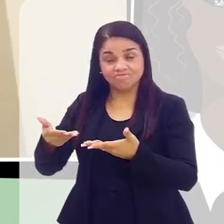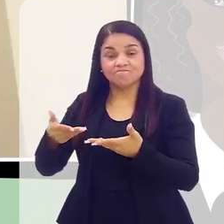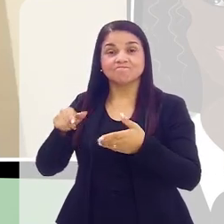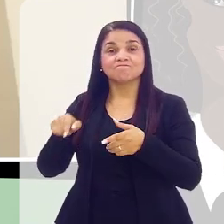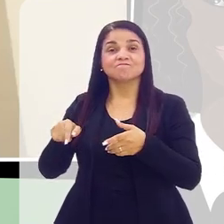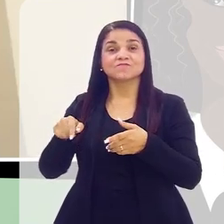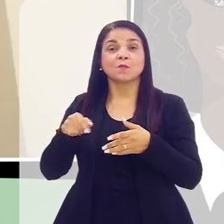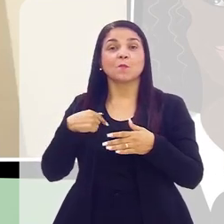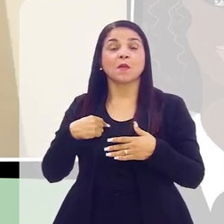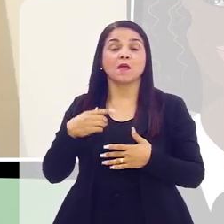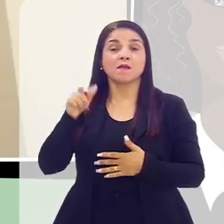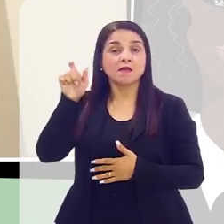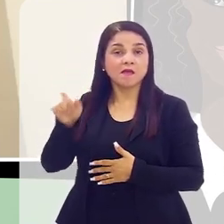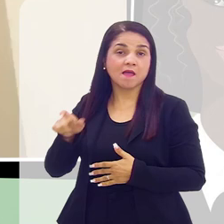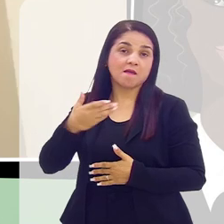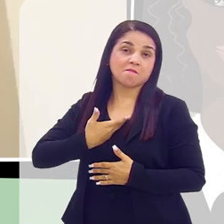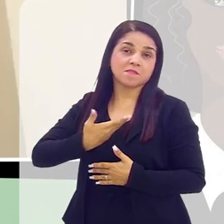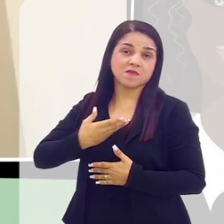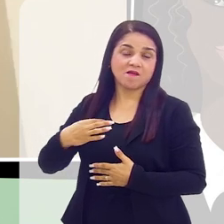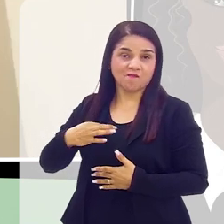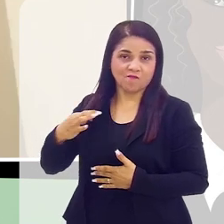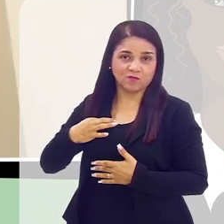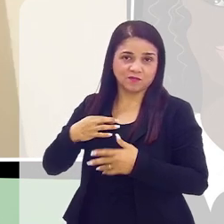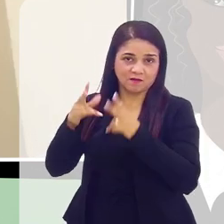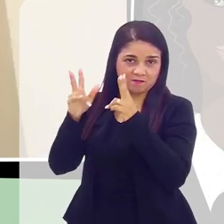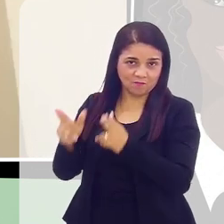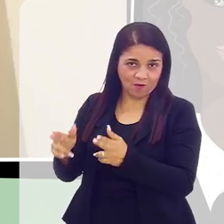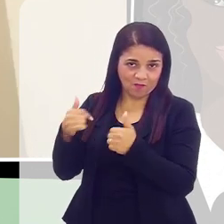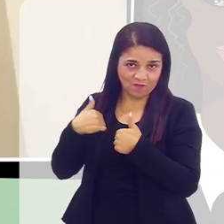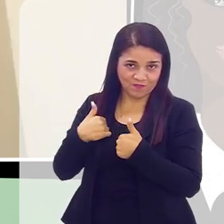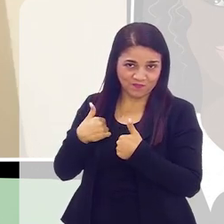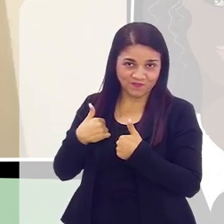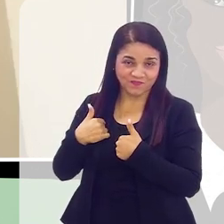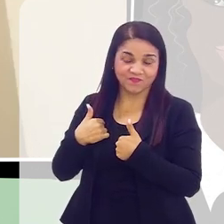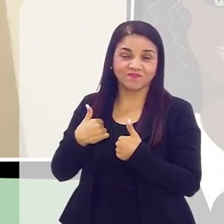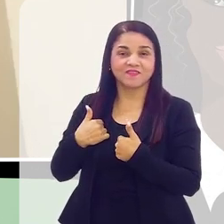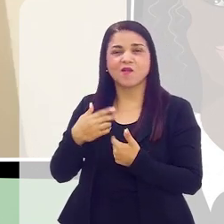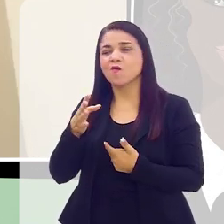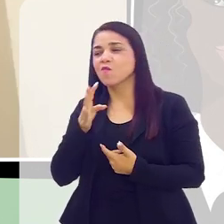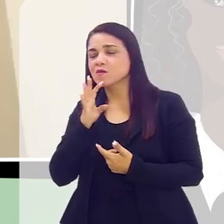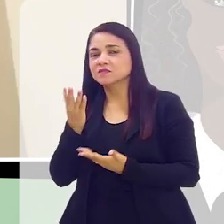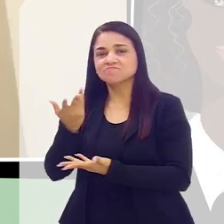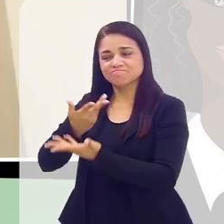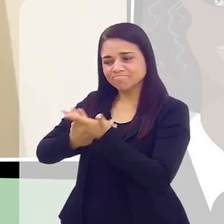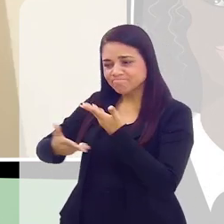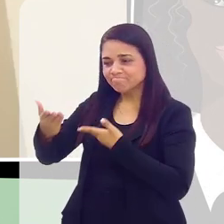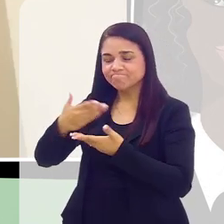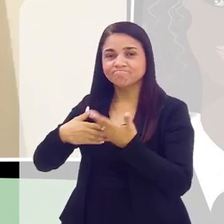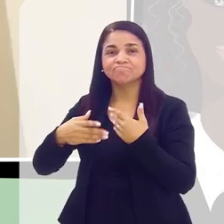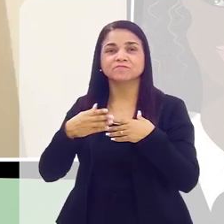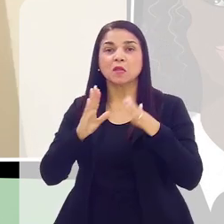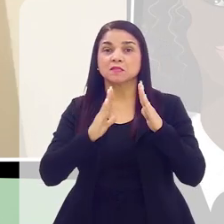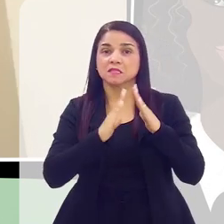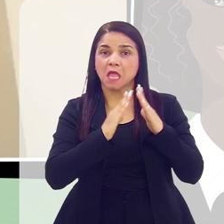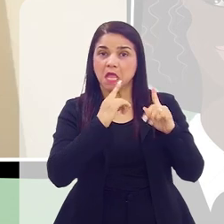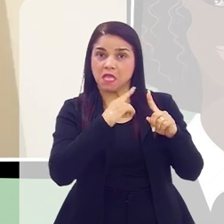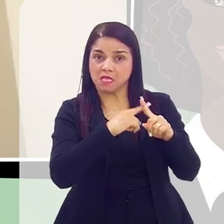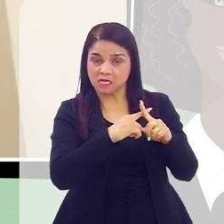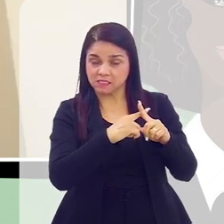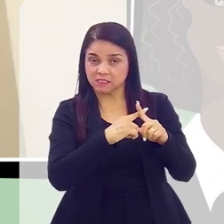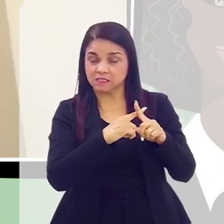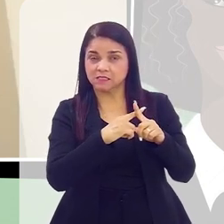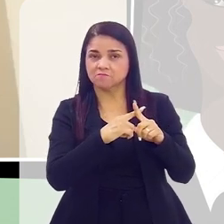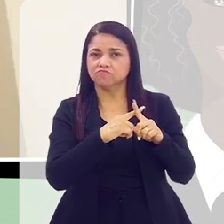convite de uma outra voluntária local, né? E eu já conhecia ela, nós duas participamos do programa da